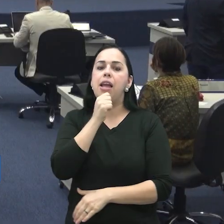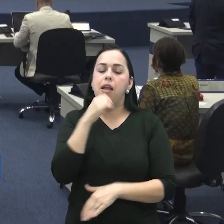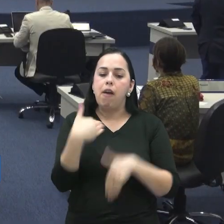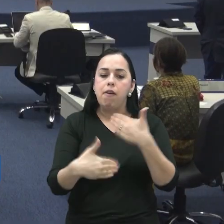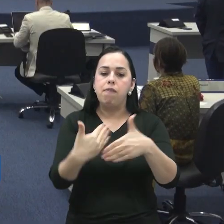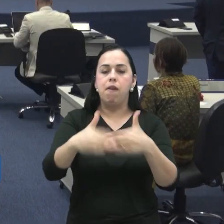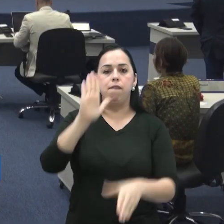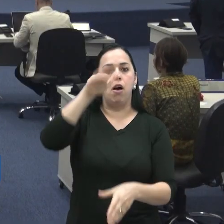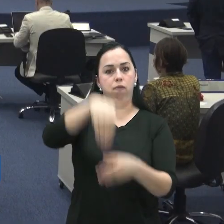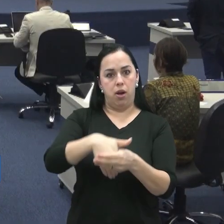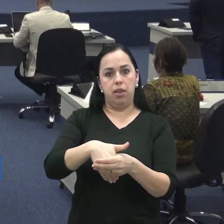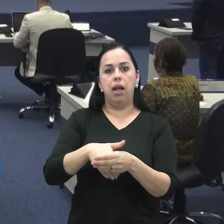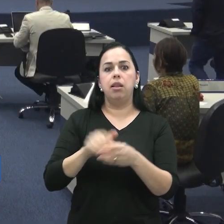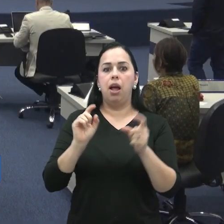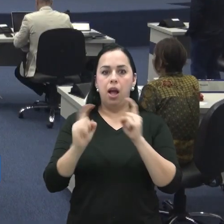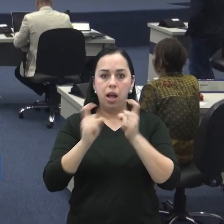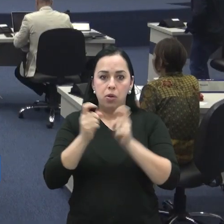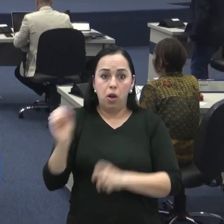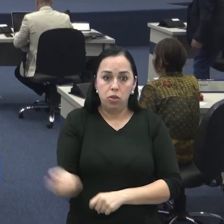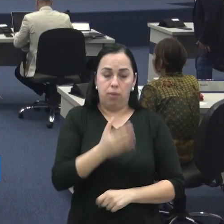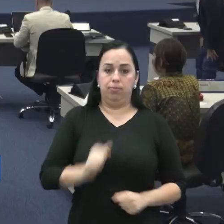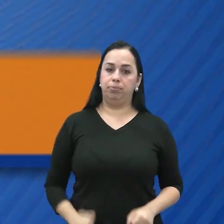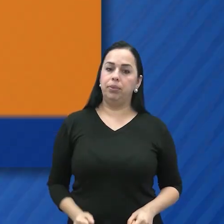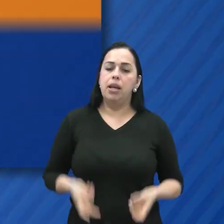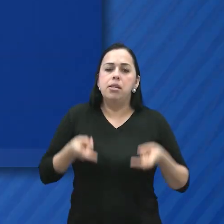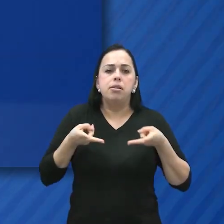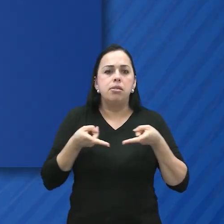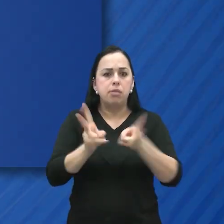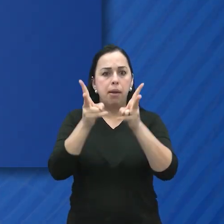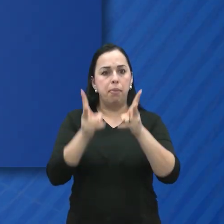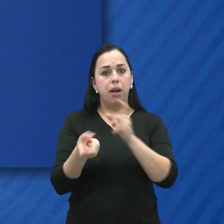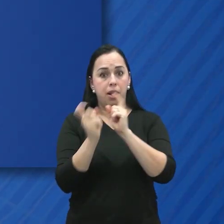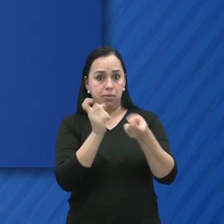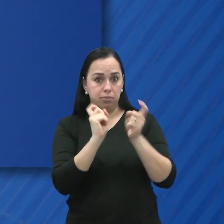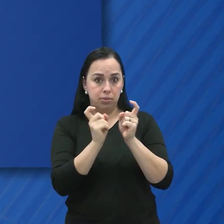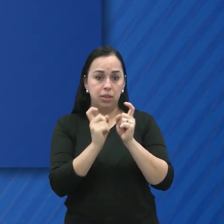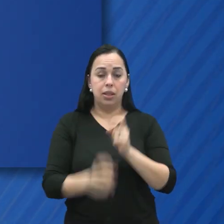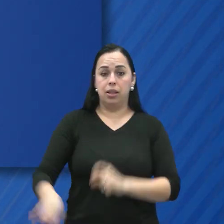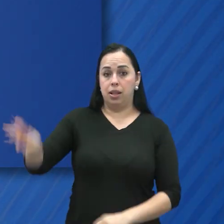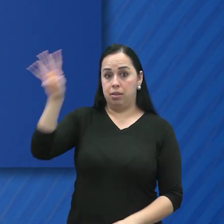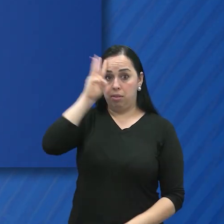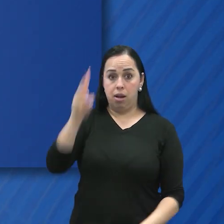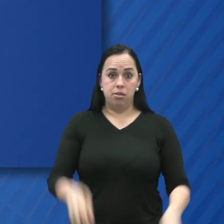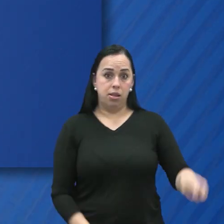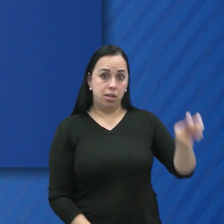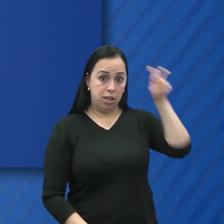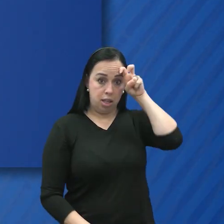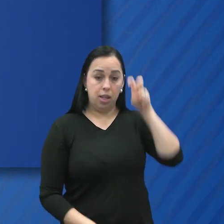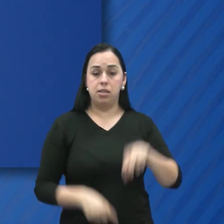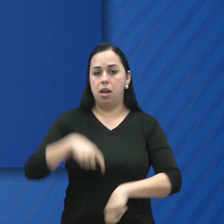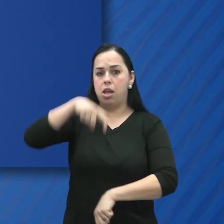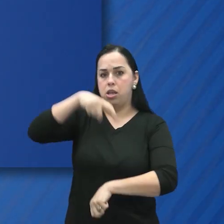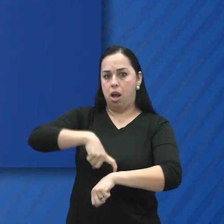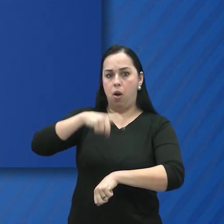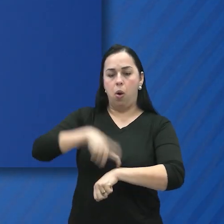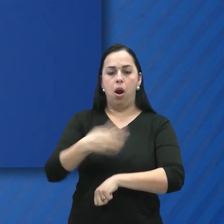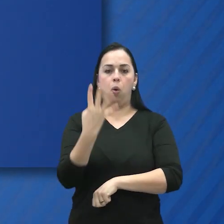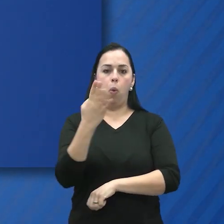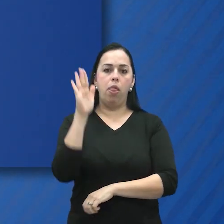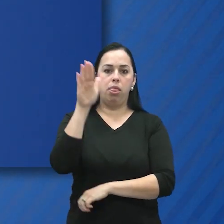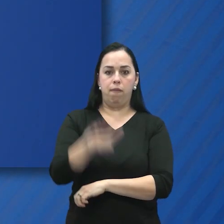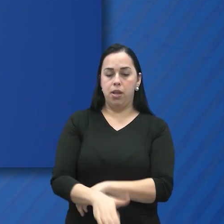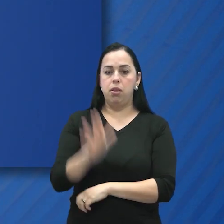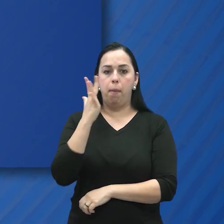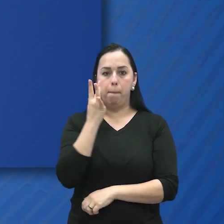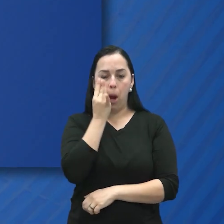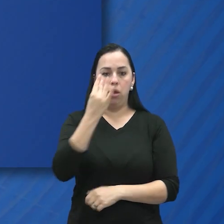ainda deve ser votada em uma nova sessão de Câmara. As sessões da Câmara são realizadas todas as terças e quintas,